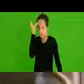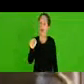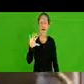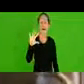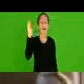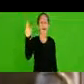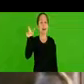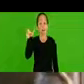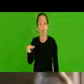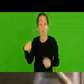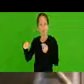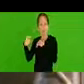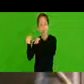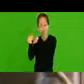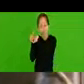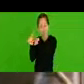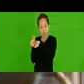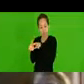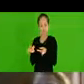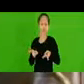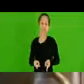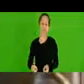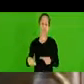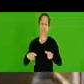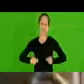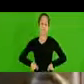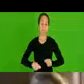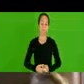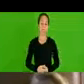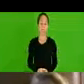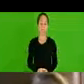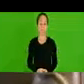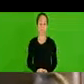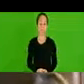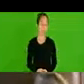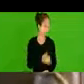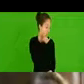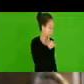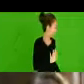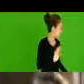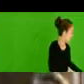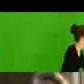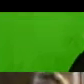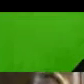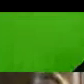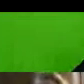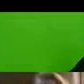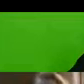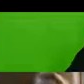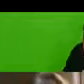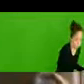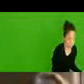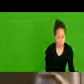de mim uma permanência mais prolongada de campo, ou seja, de estar na presença daquele